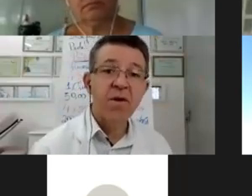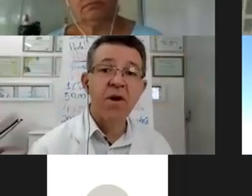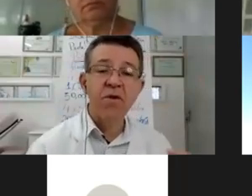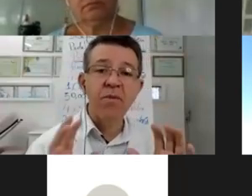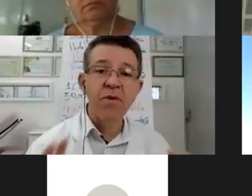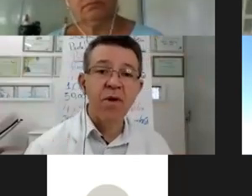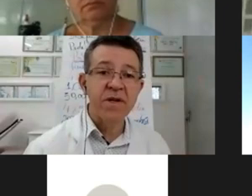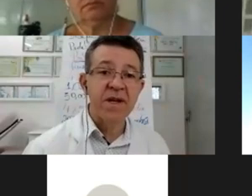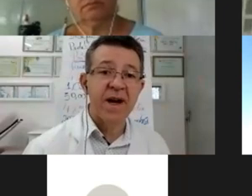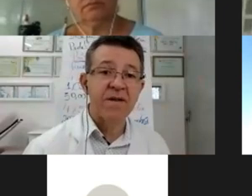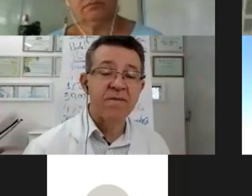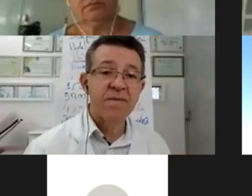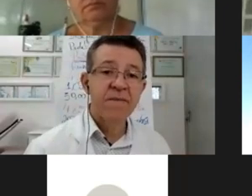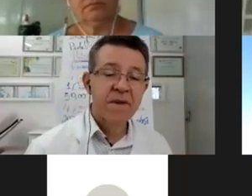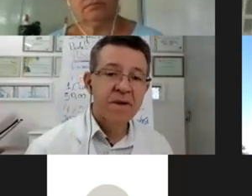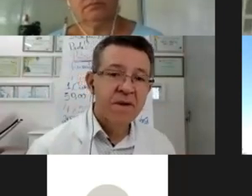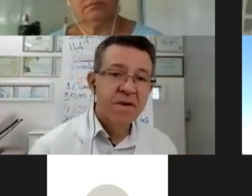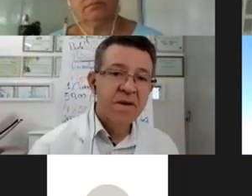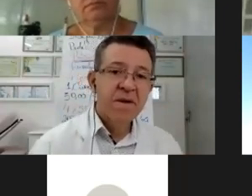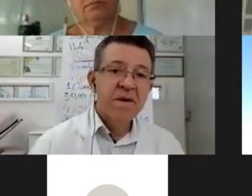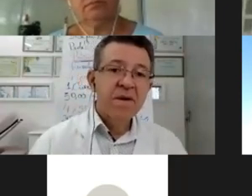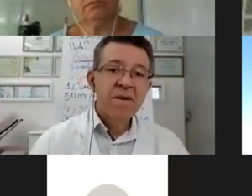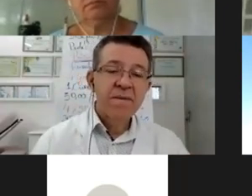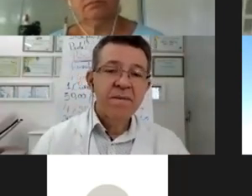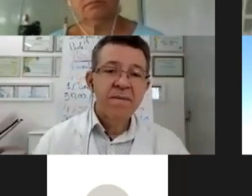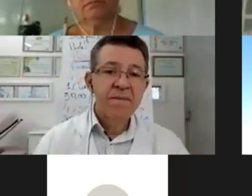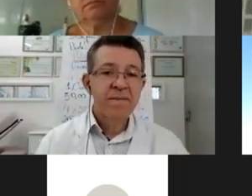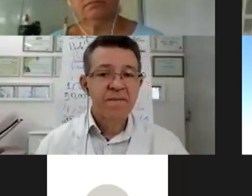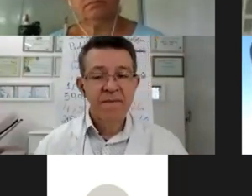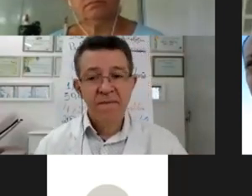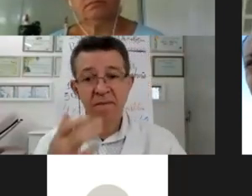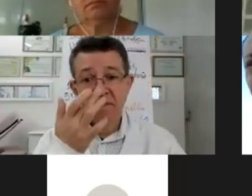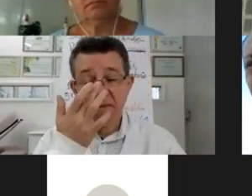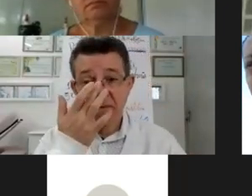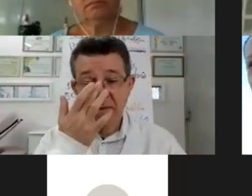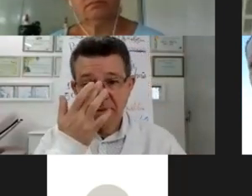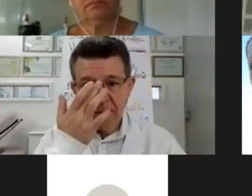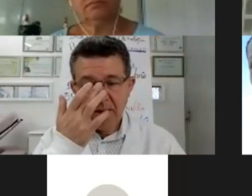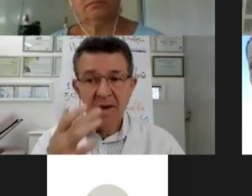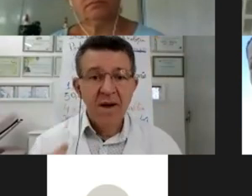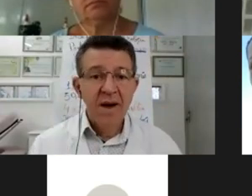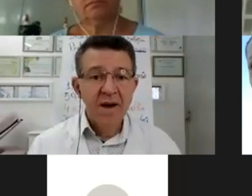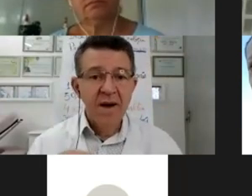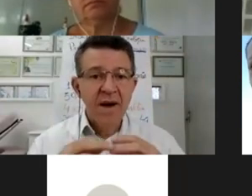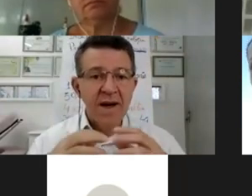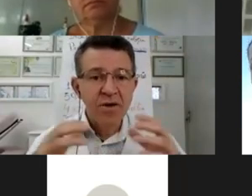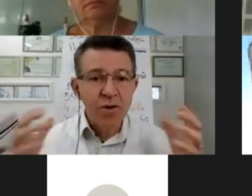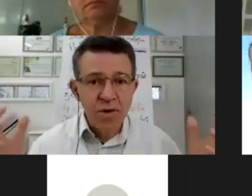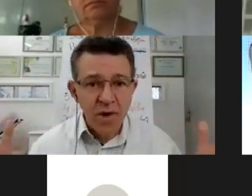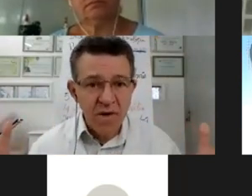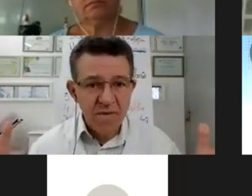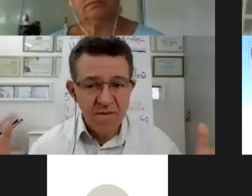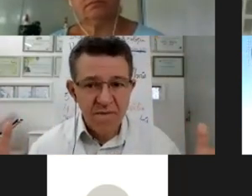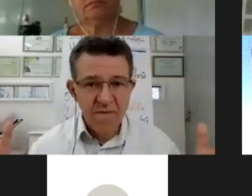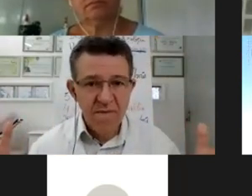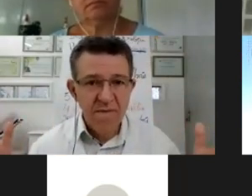Por isso que eu coloco professor, como indicado. Professor, isso se refere também a quem tem aneurisma cerebral, porque eu tenho uma irmã que tem a isso.